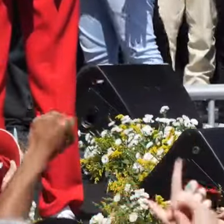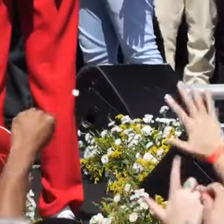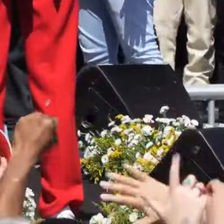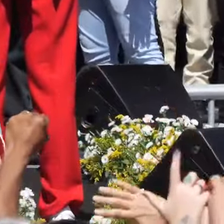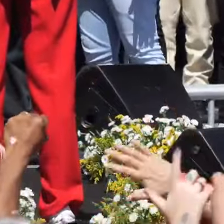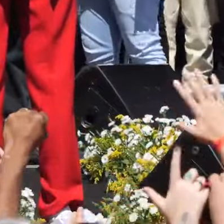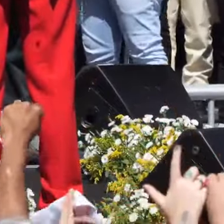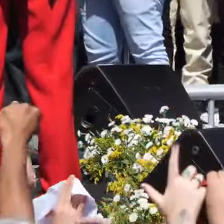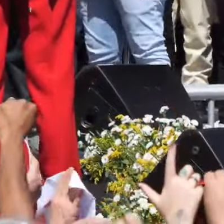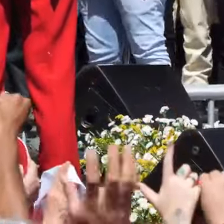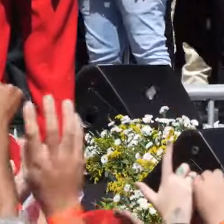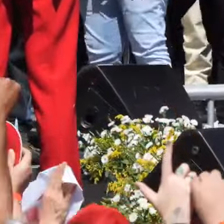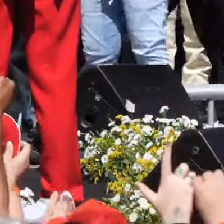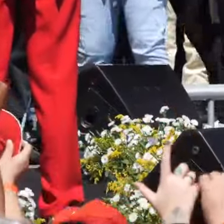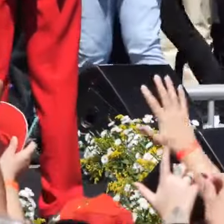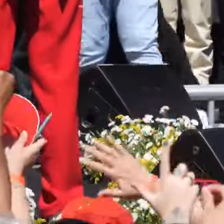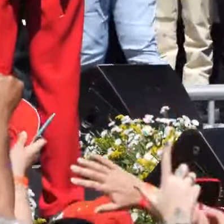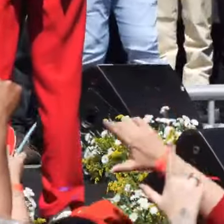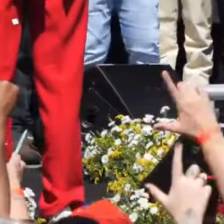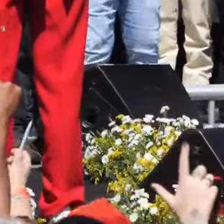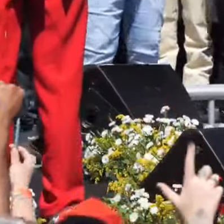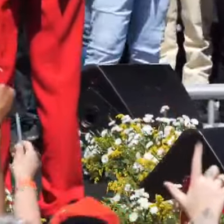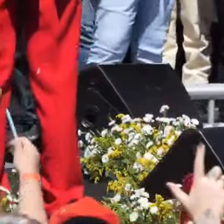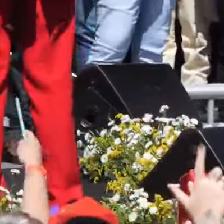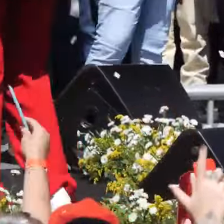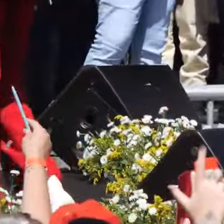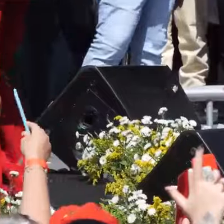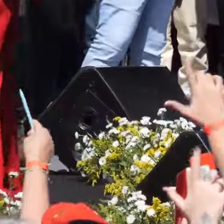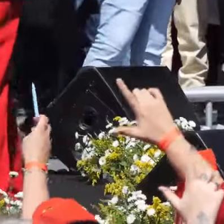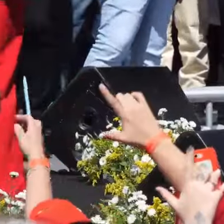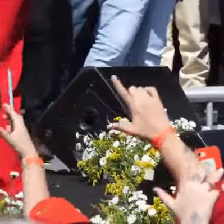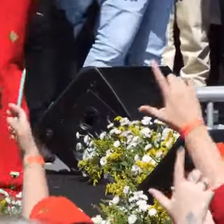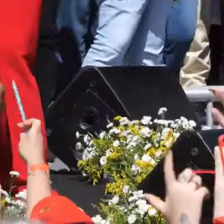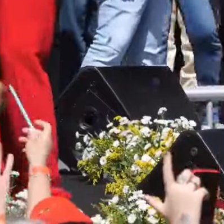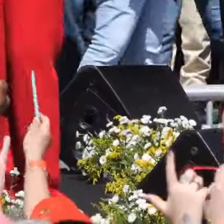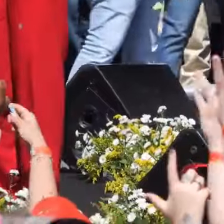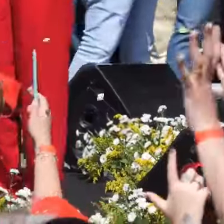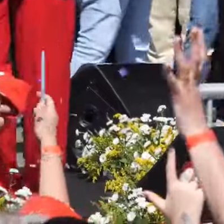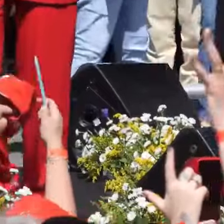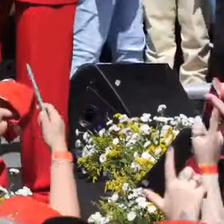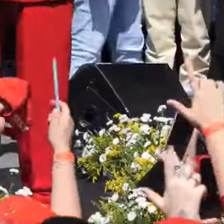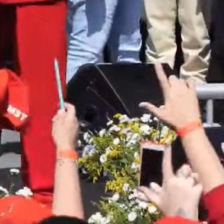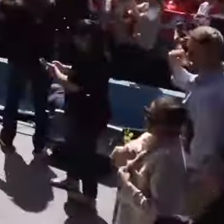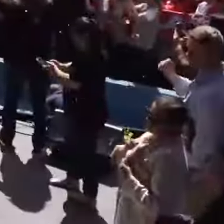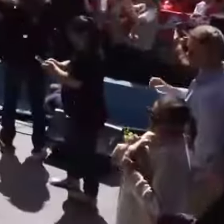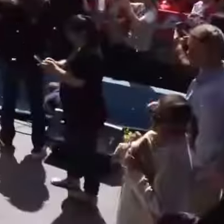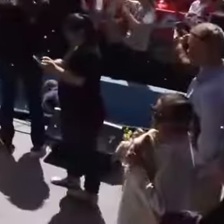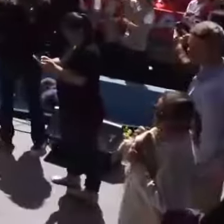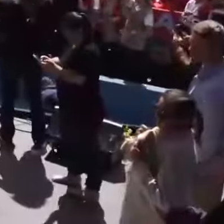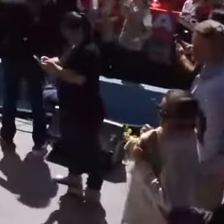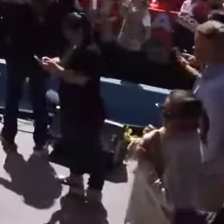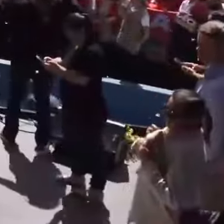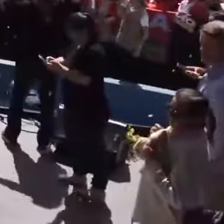calar, mas essa estrela não vai se apagar.